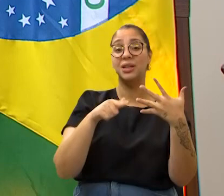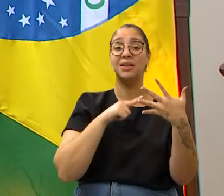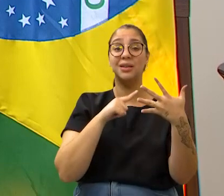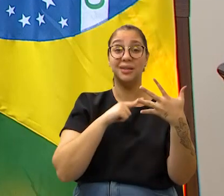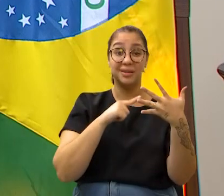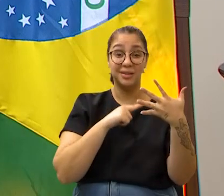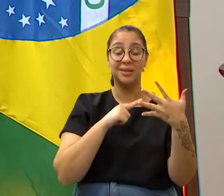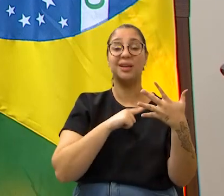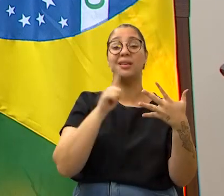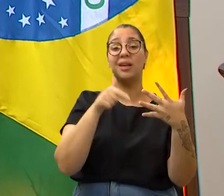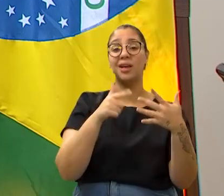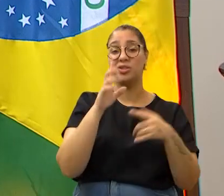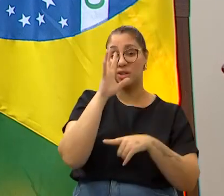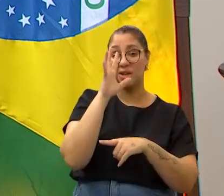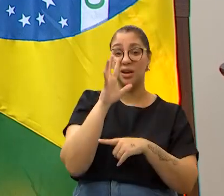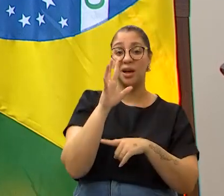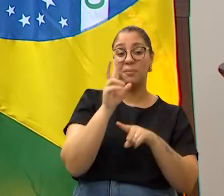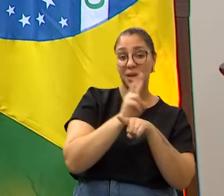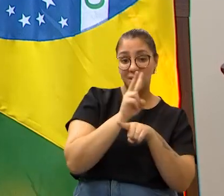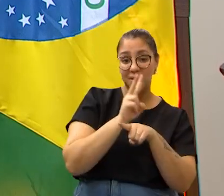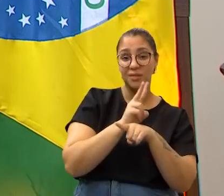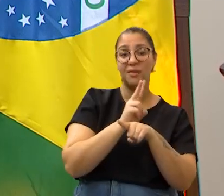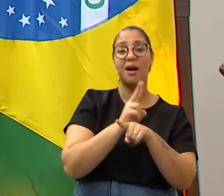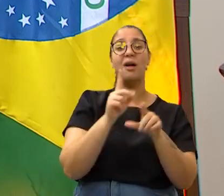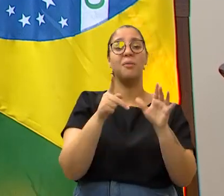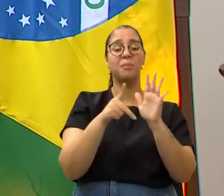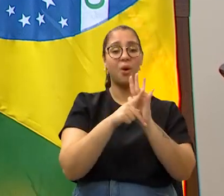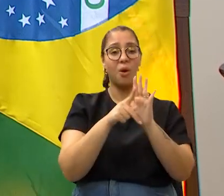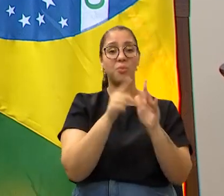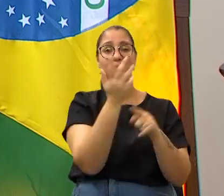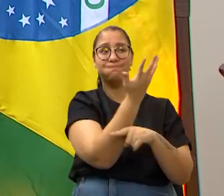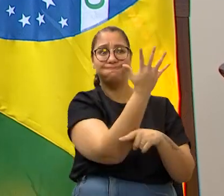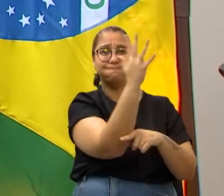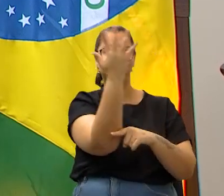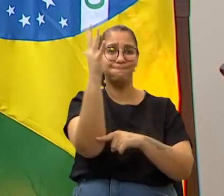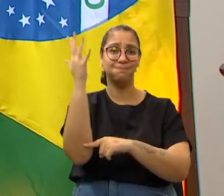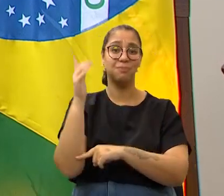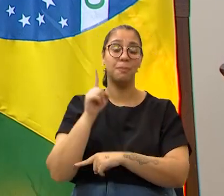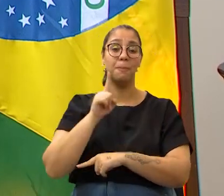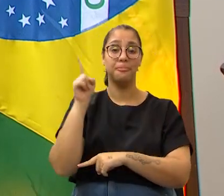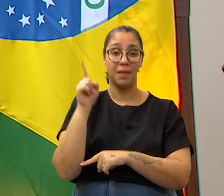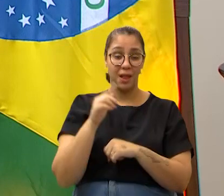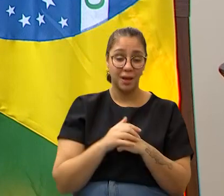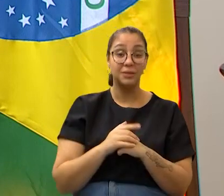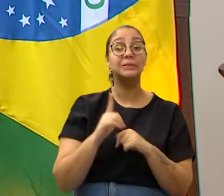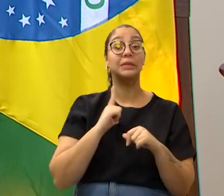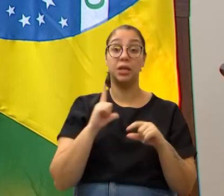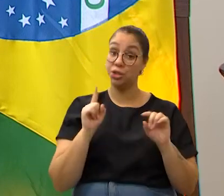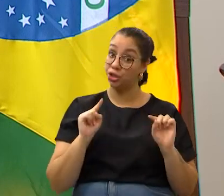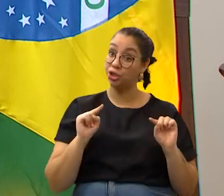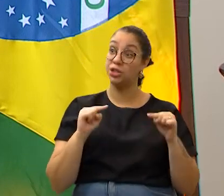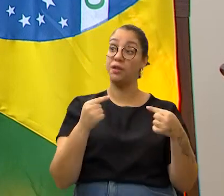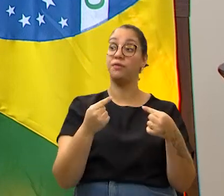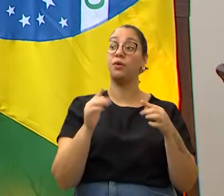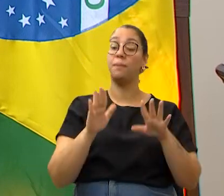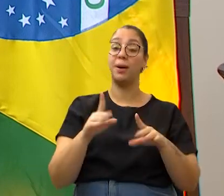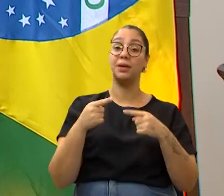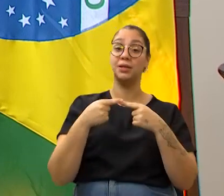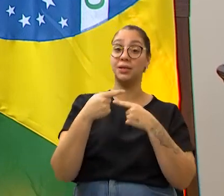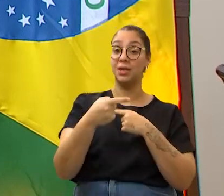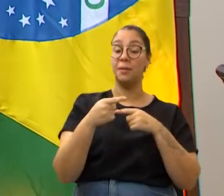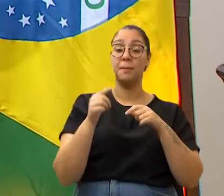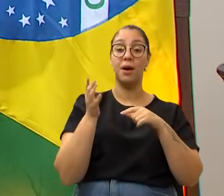SOS Mata Atlântica, de preservar, recuperar a Mata Atlântica. Então nós temos desafios, sim, né? Mas a semana